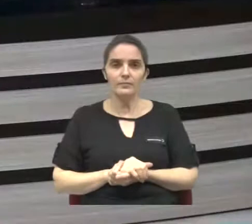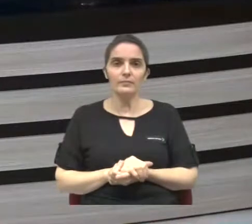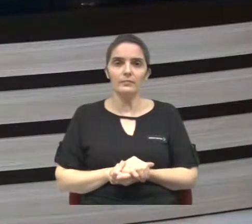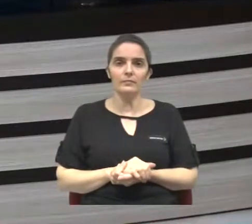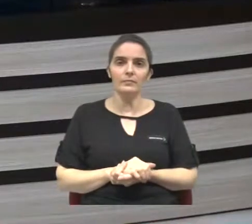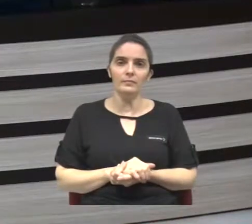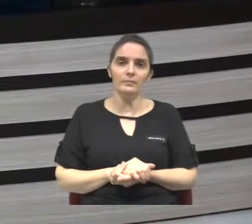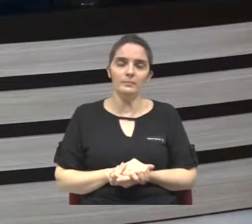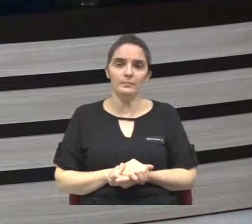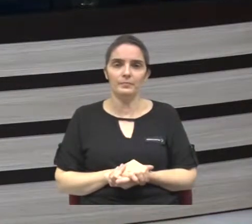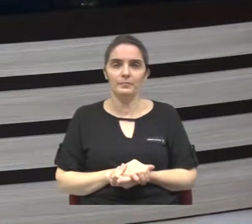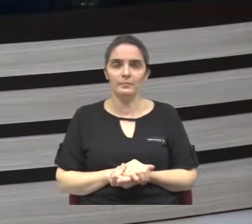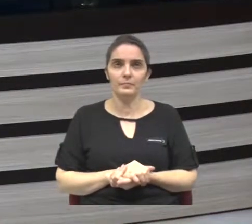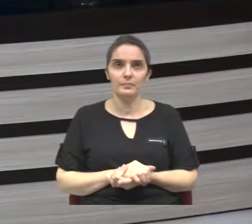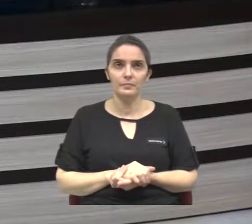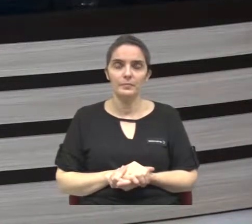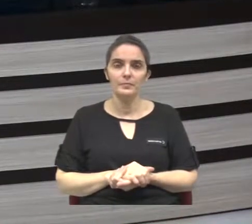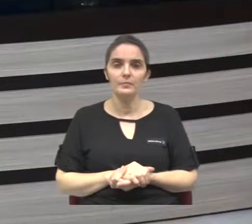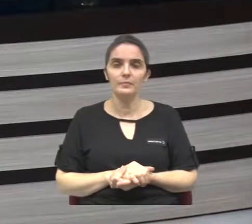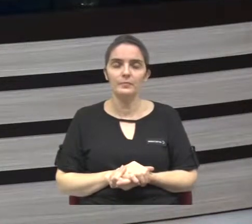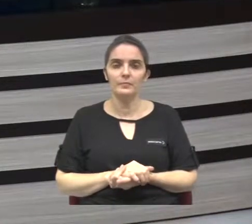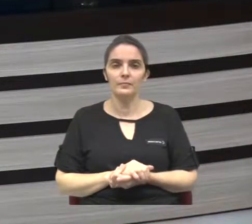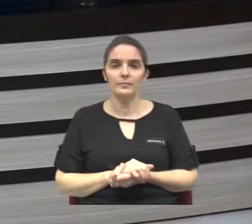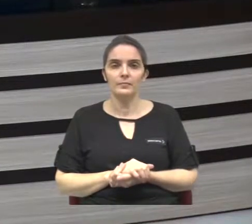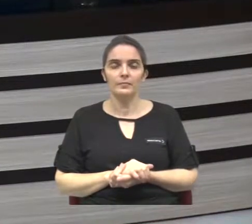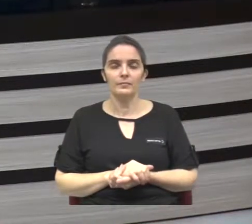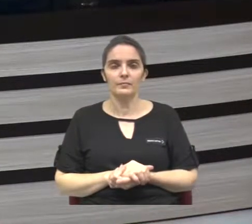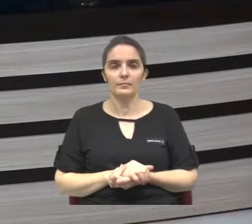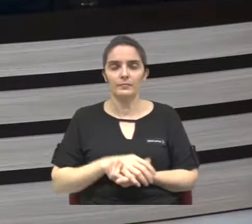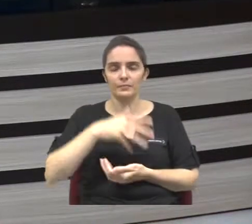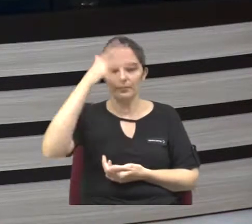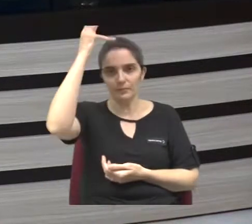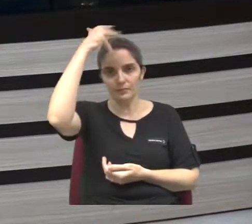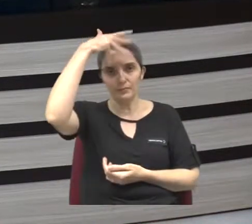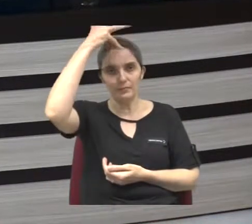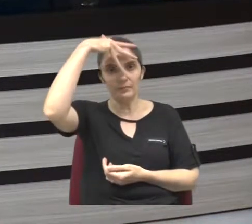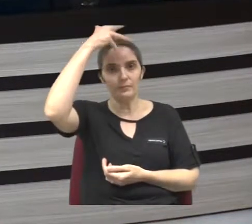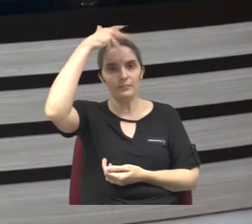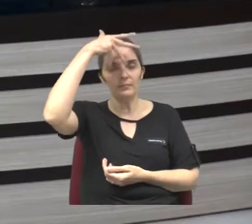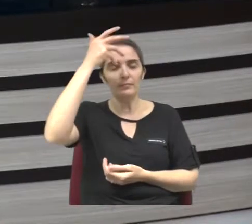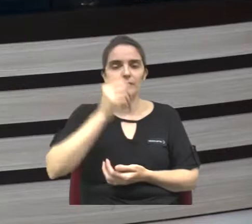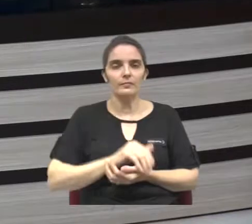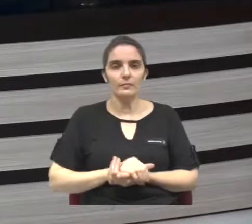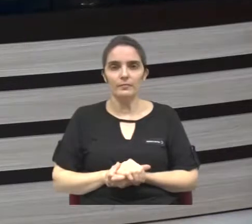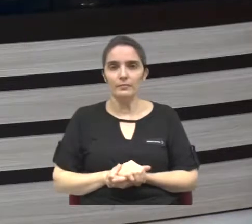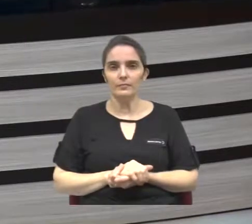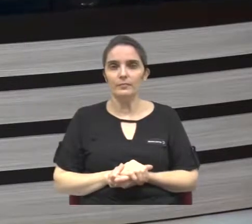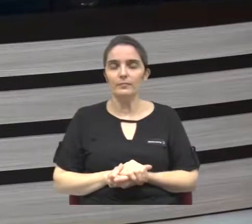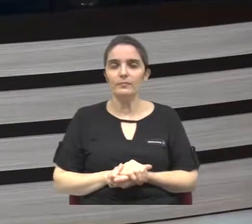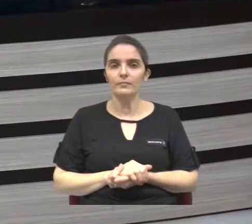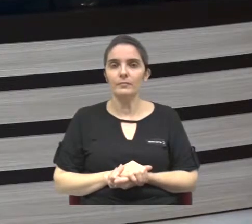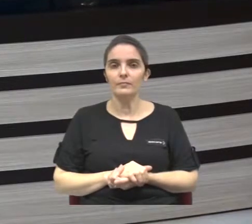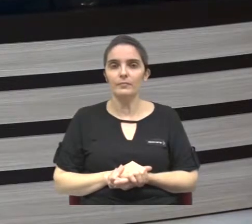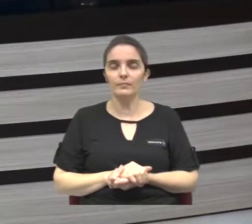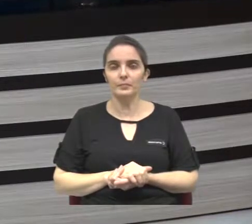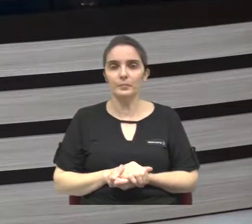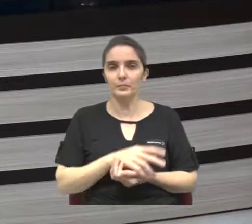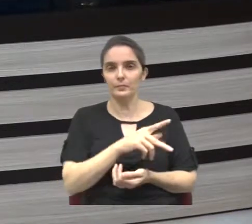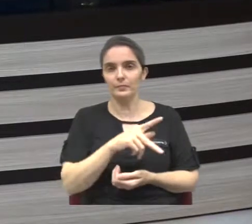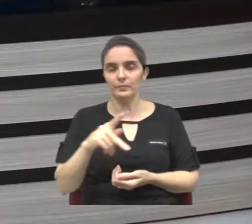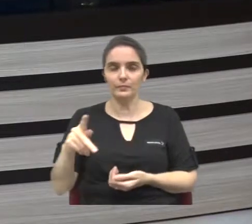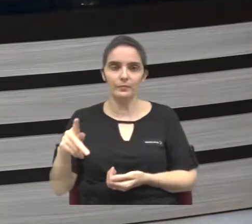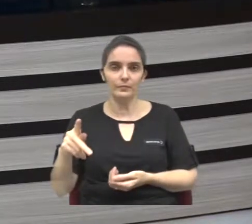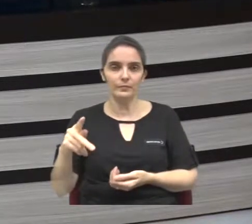Desejo discutir, senhor presidente. Para discutir o requerimento, a vereadora Érica Tanque. Senhor presidente, nobres